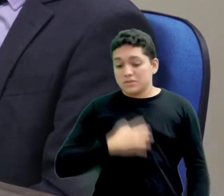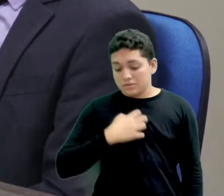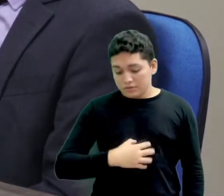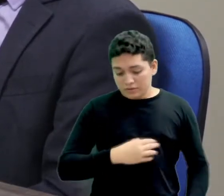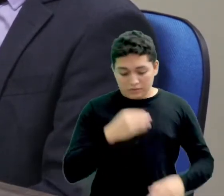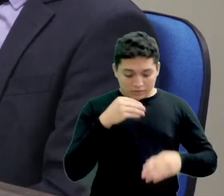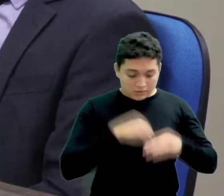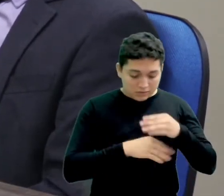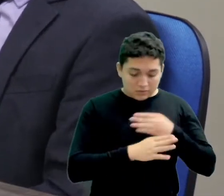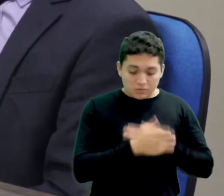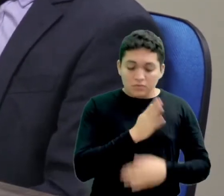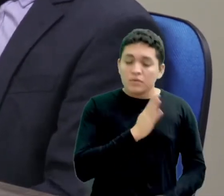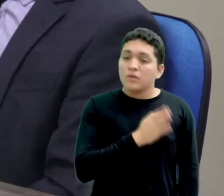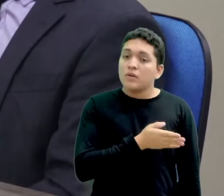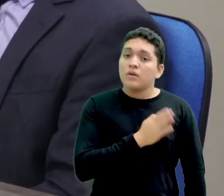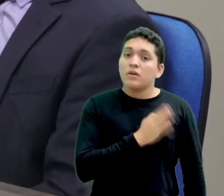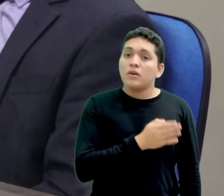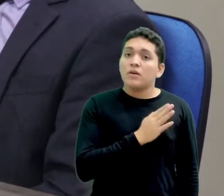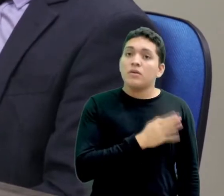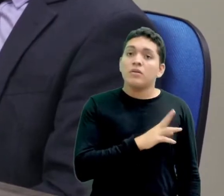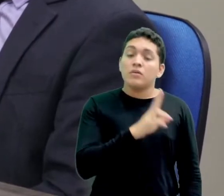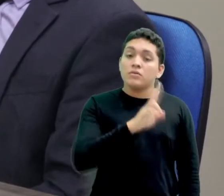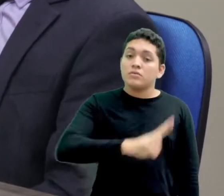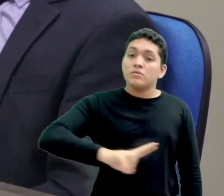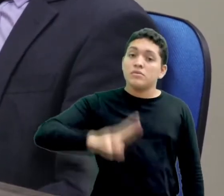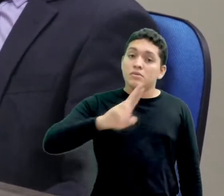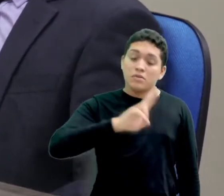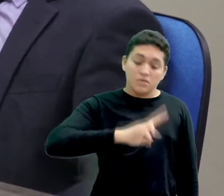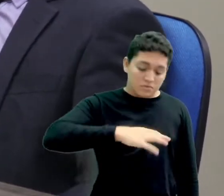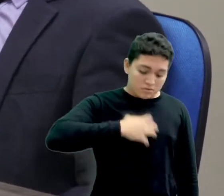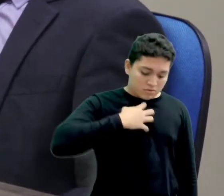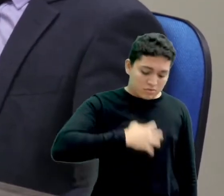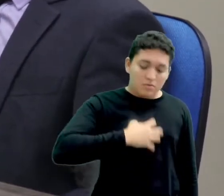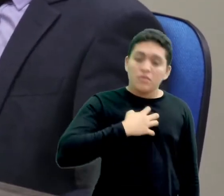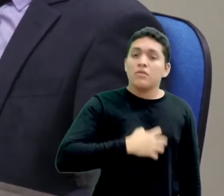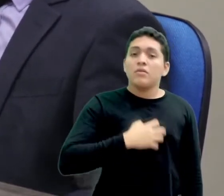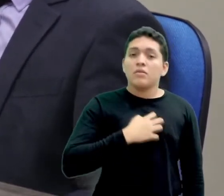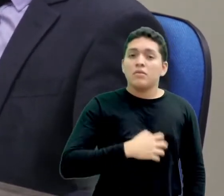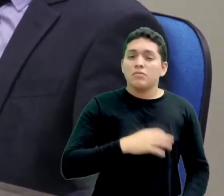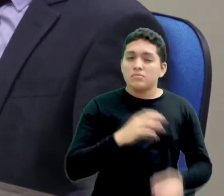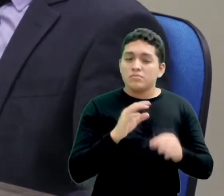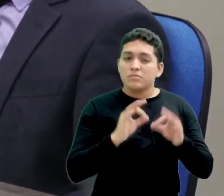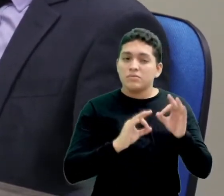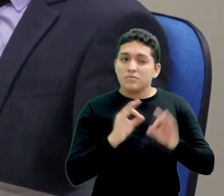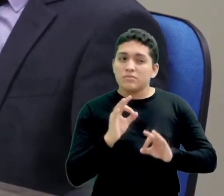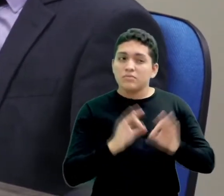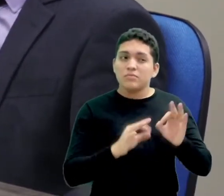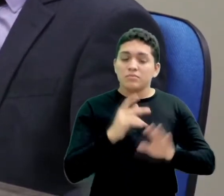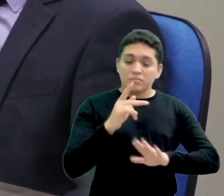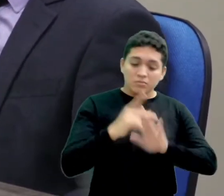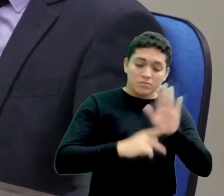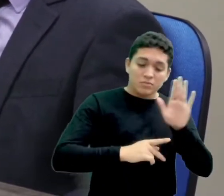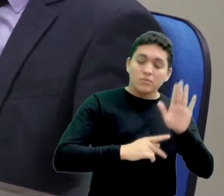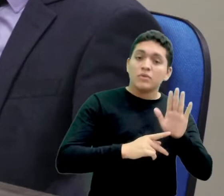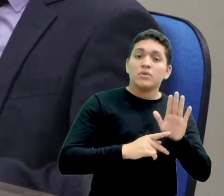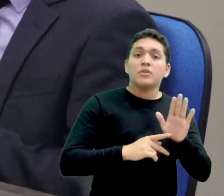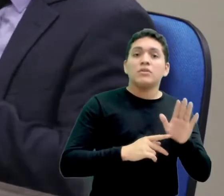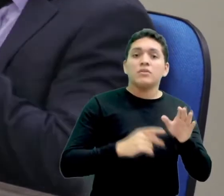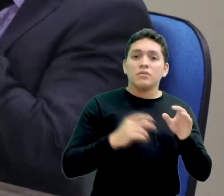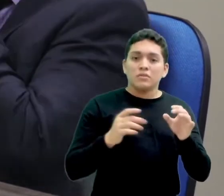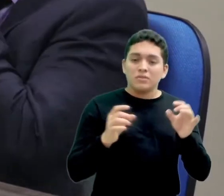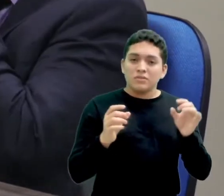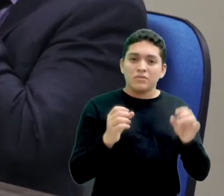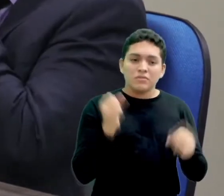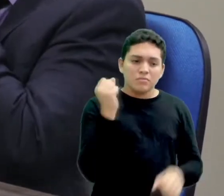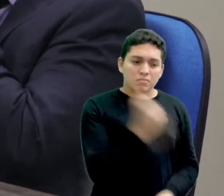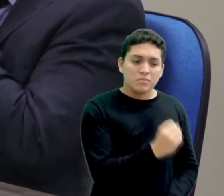seu coração. E através dessa ira, ele vai arquitetar um plano para acabar com a vida de Aminon.